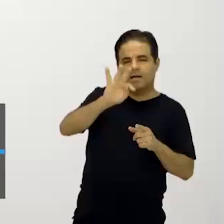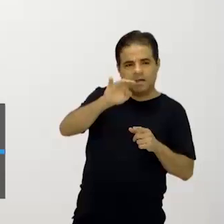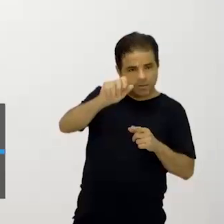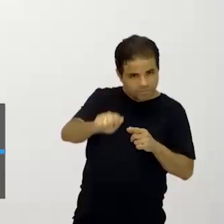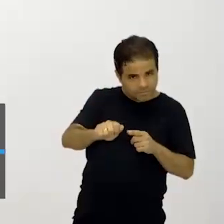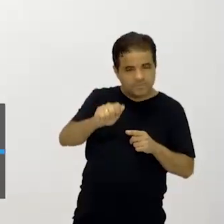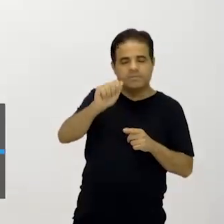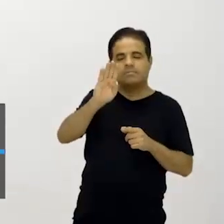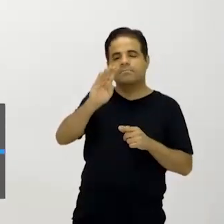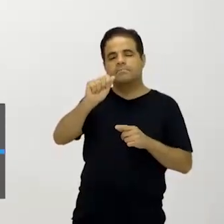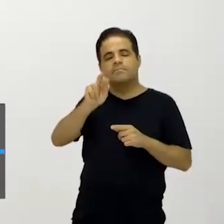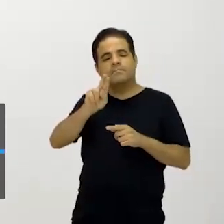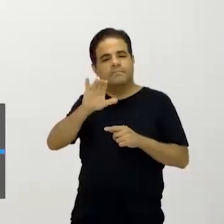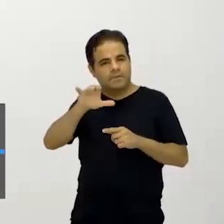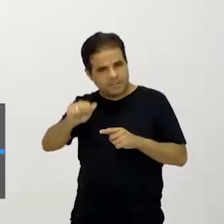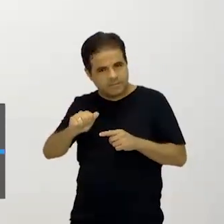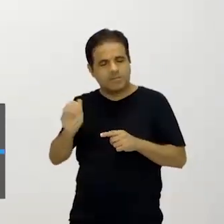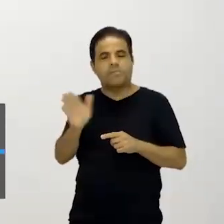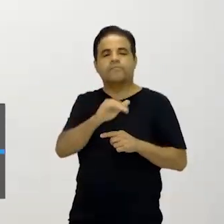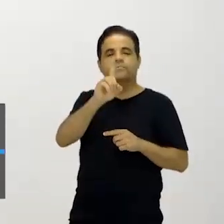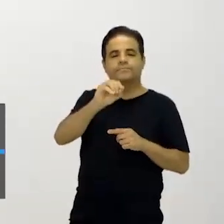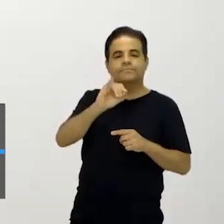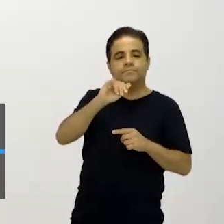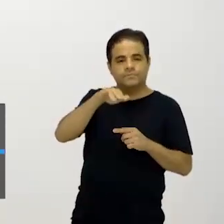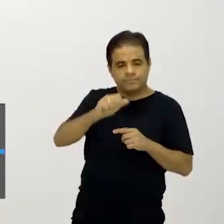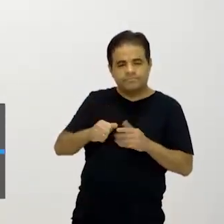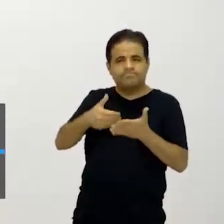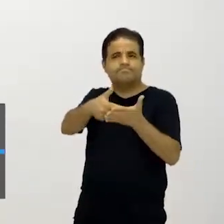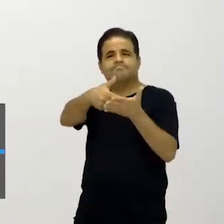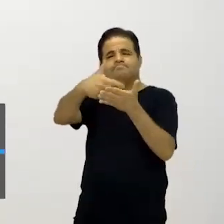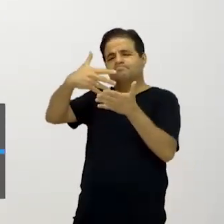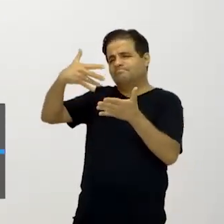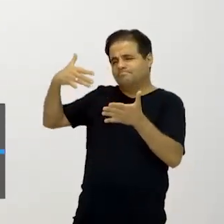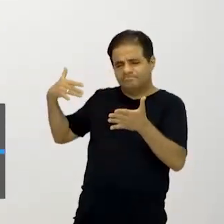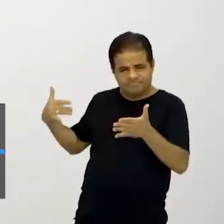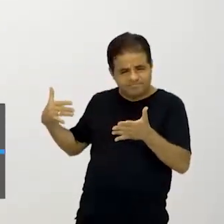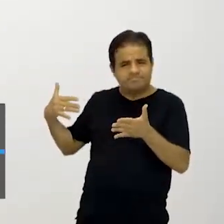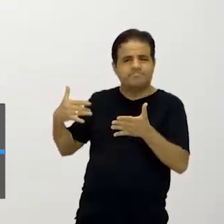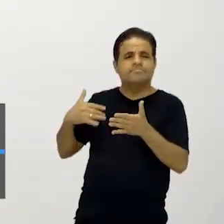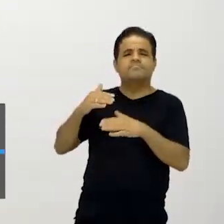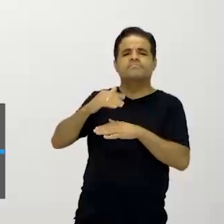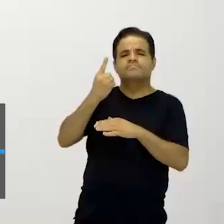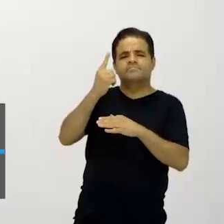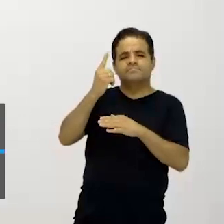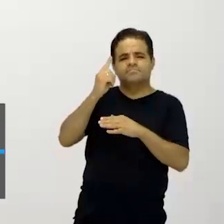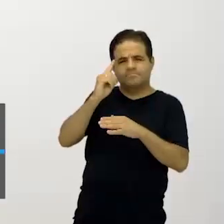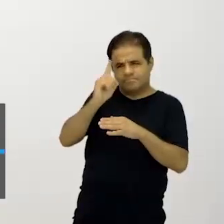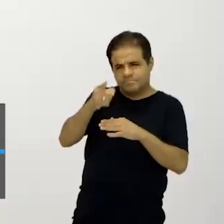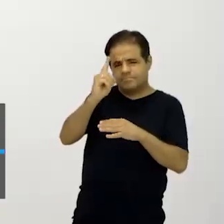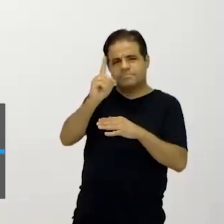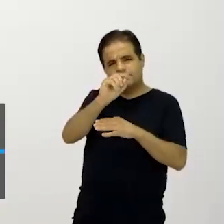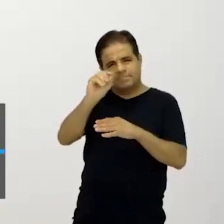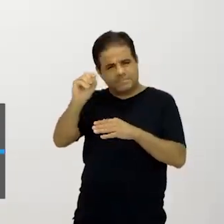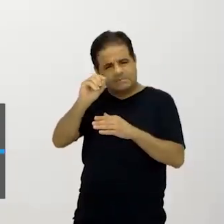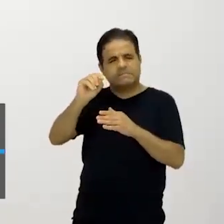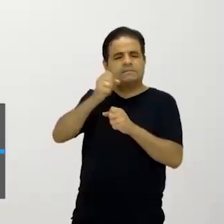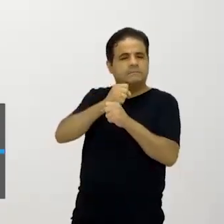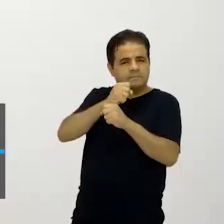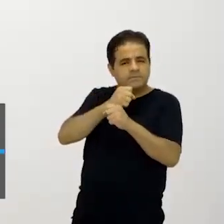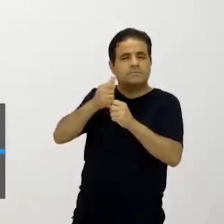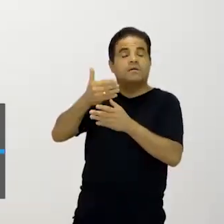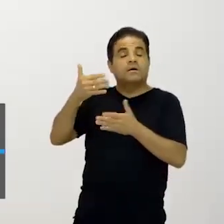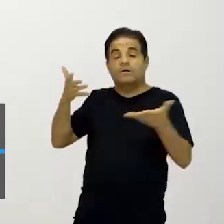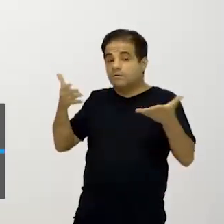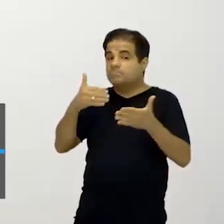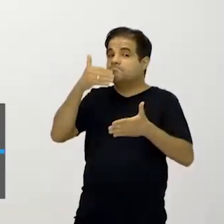mais esses períodos caíam mais anteriores lá, bem para trás, né? 1100, por aí da história. Agora a